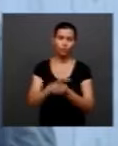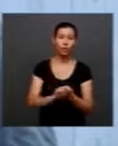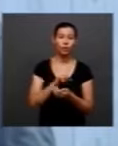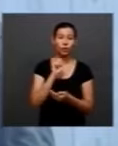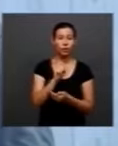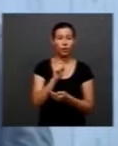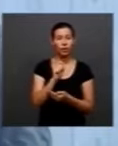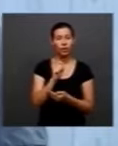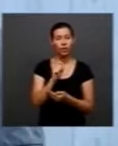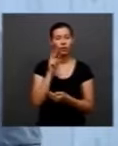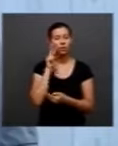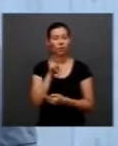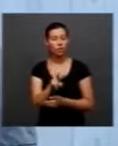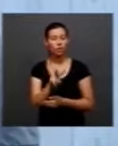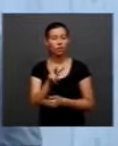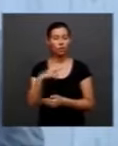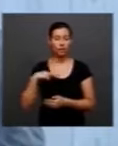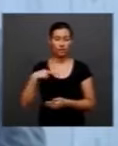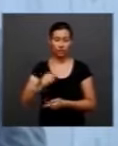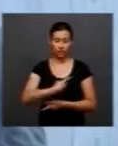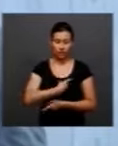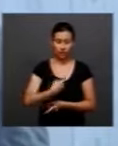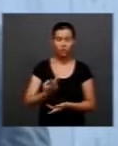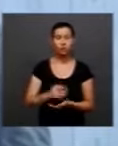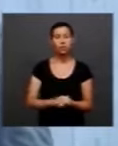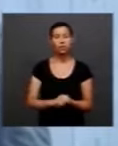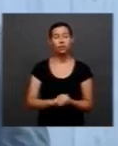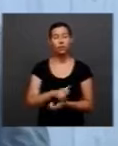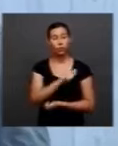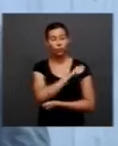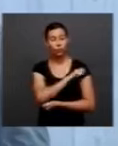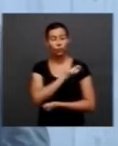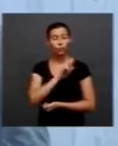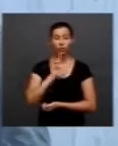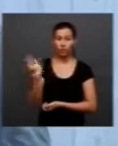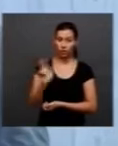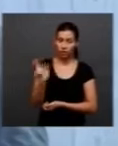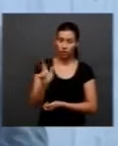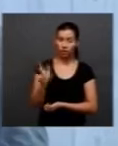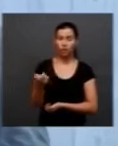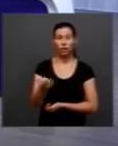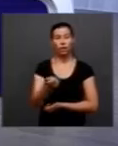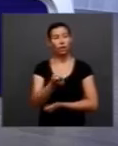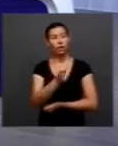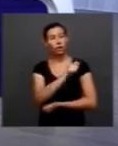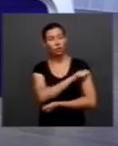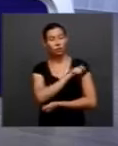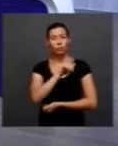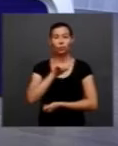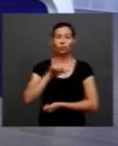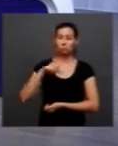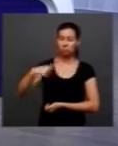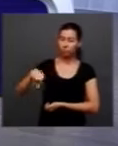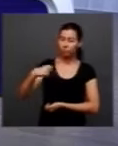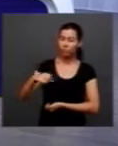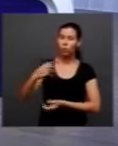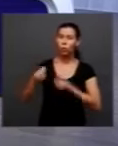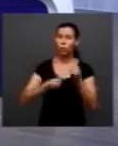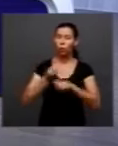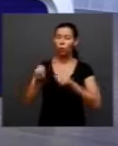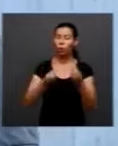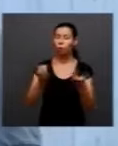transexuais, estudantes lésbicas, estudantes gays, então a gente precisa desse debate no sentido da formação. De todas as áreas.